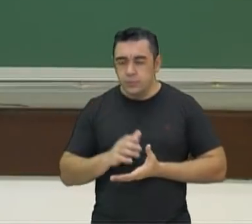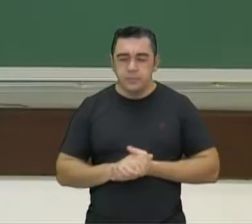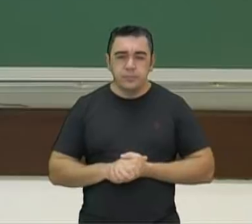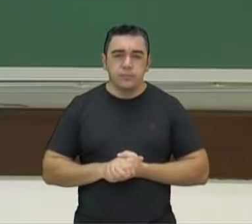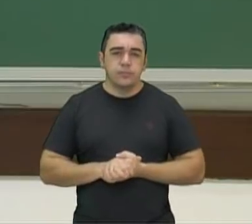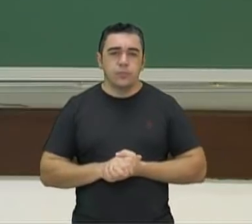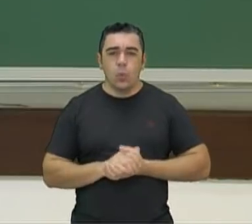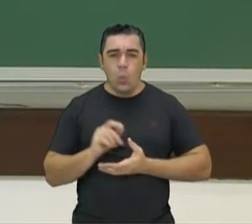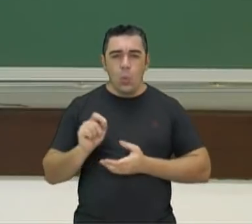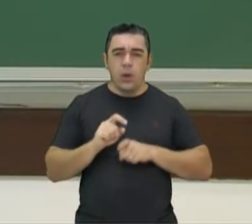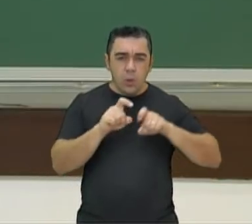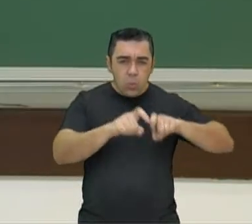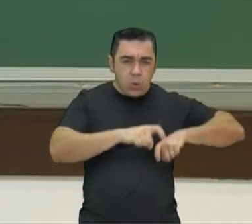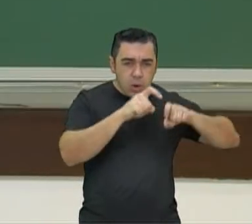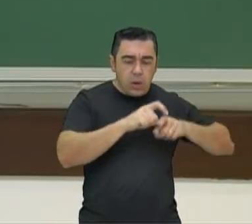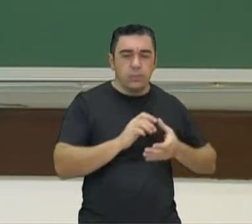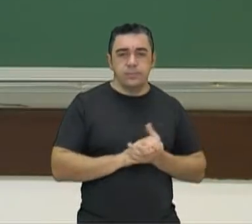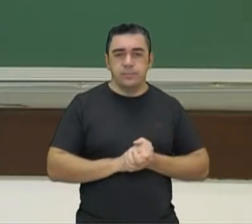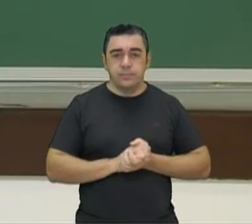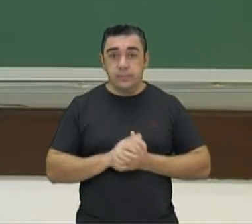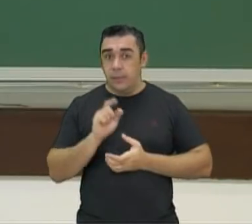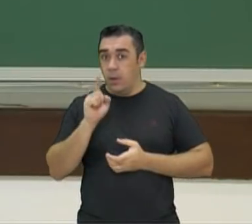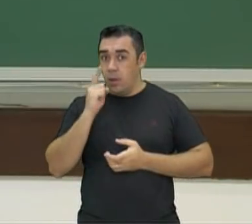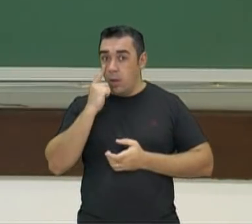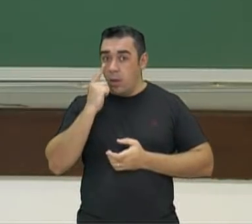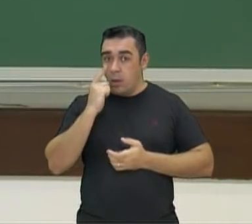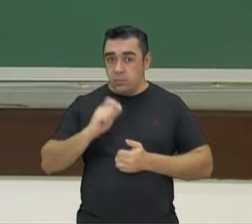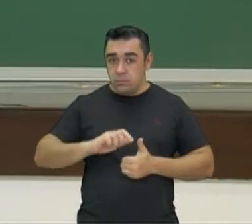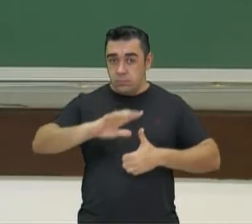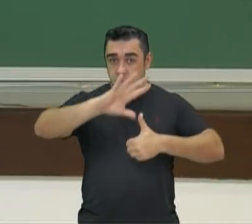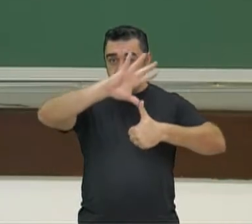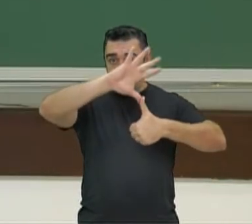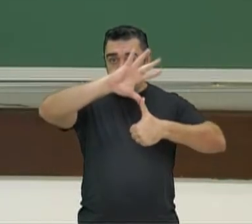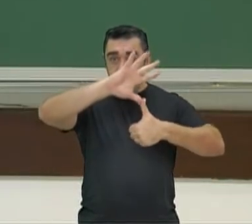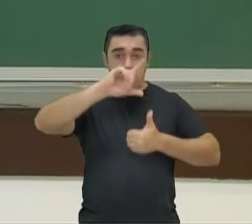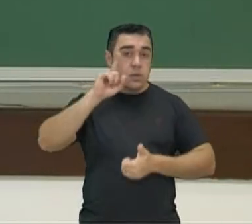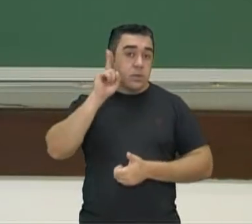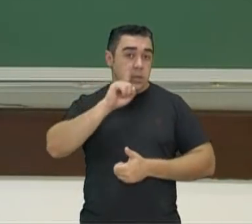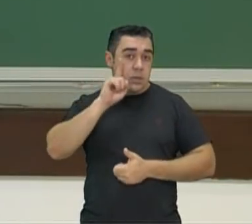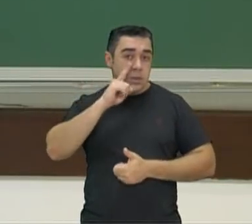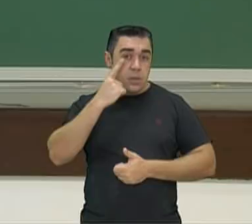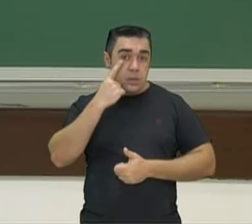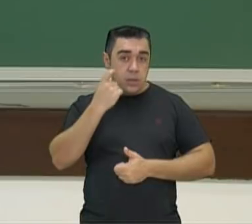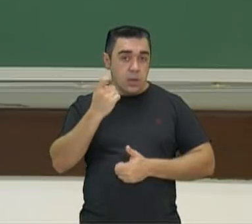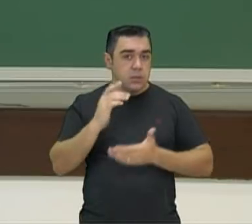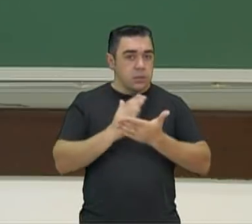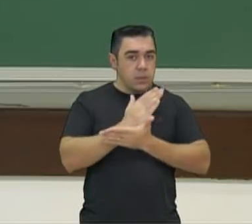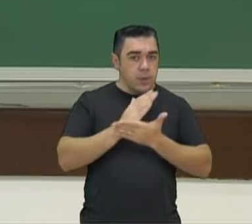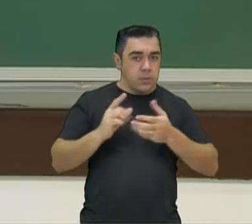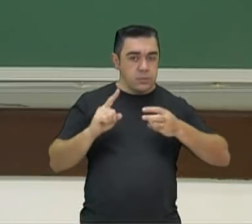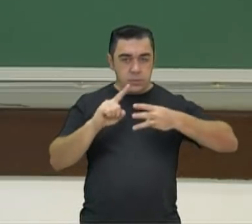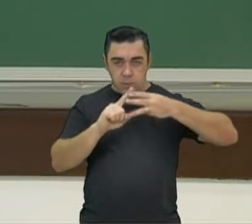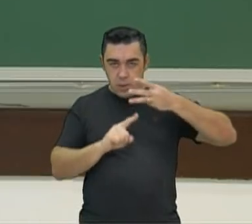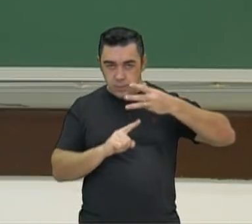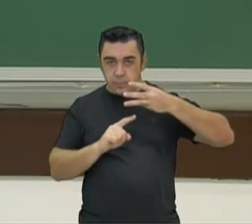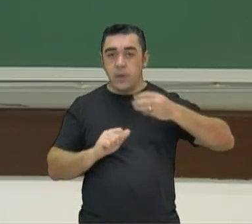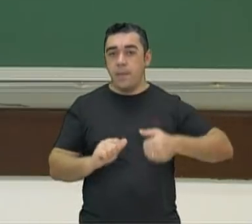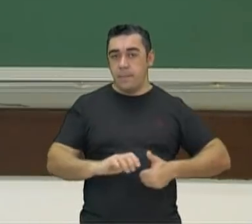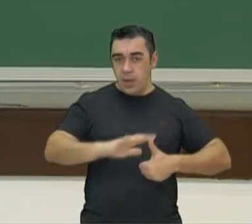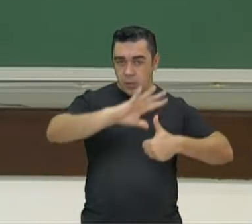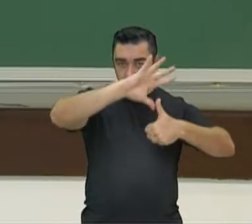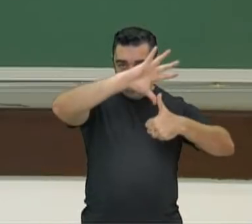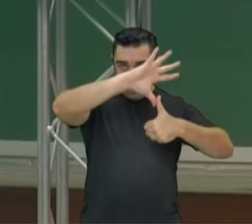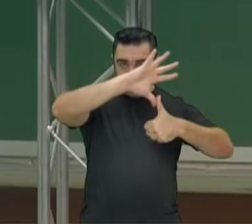O meio rural. Os Estados Unidos é muito interessante, a gente vai separar os três, tá? Estamos falando da América do